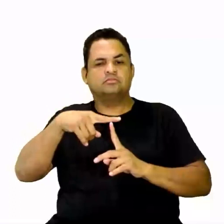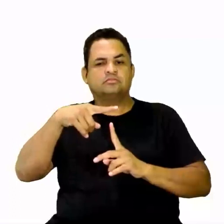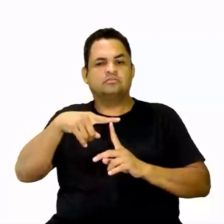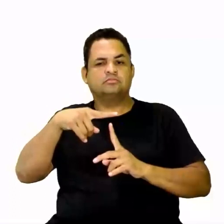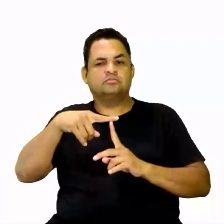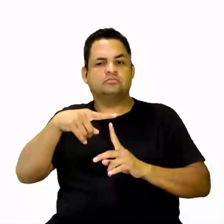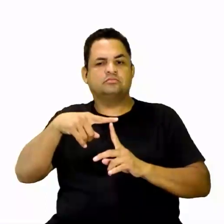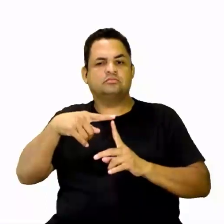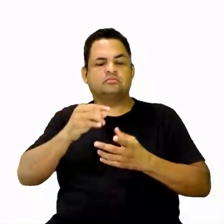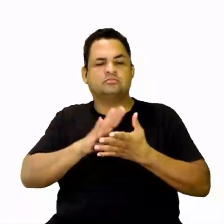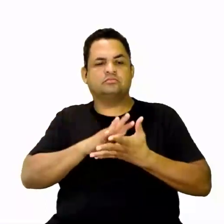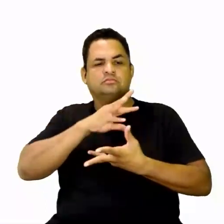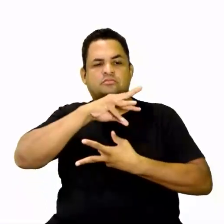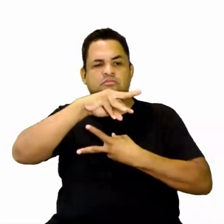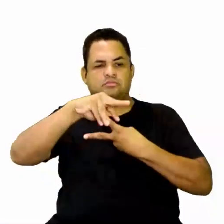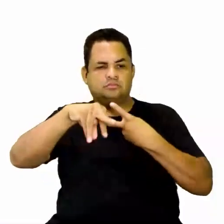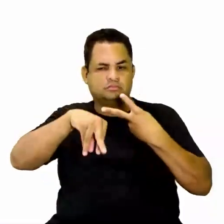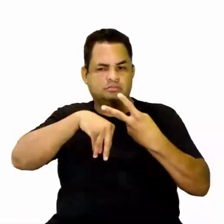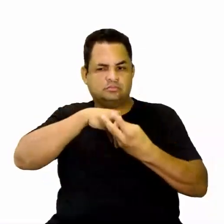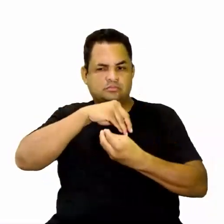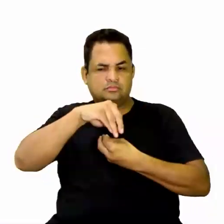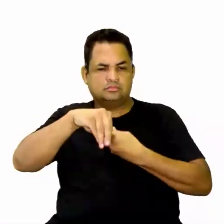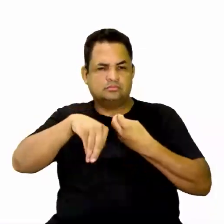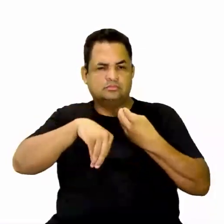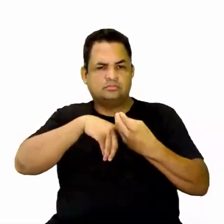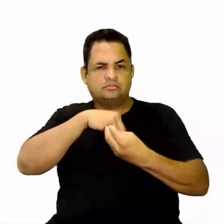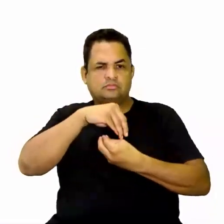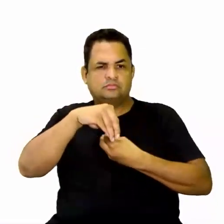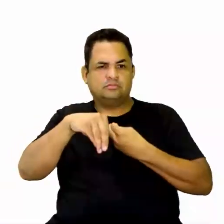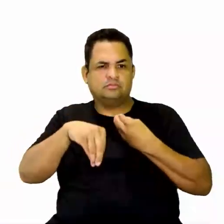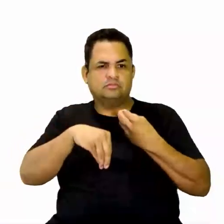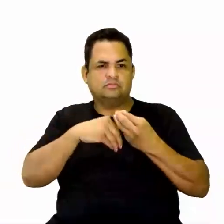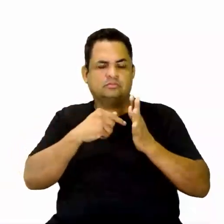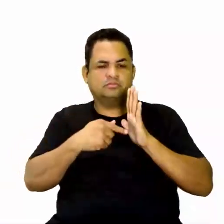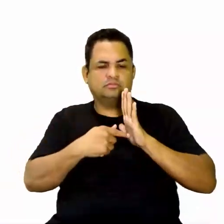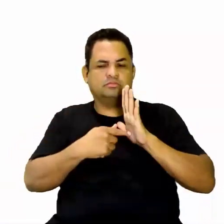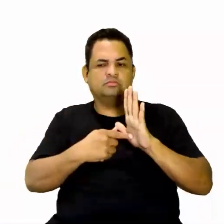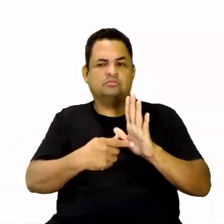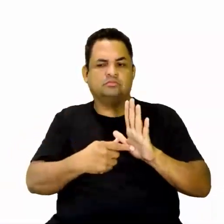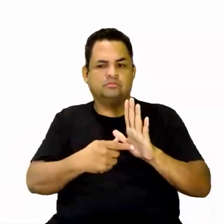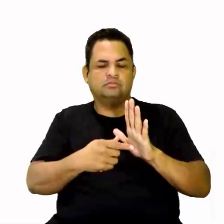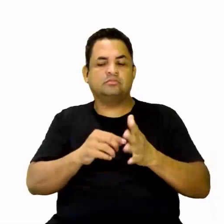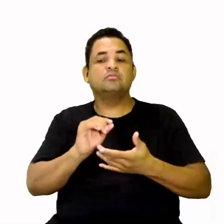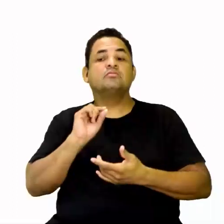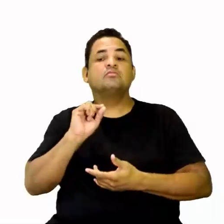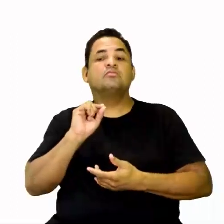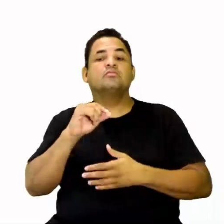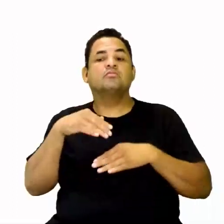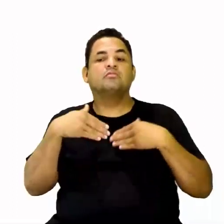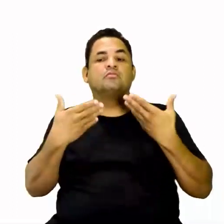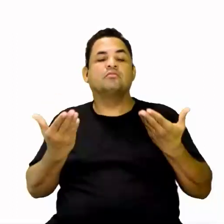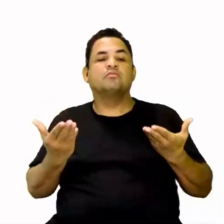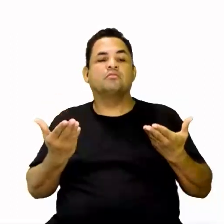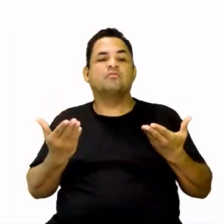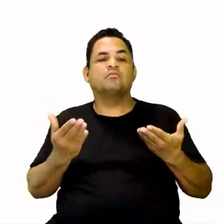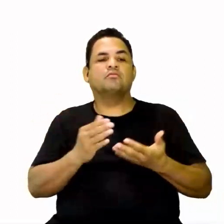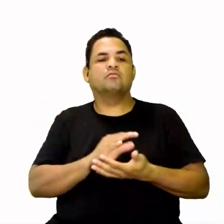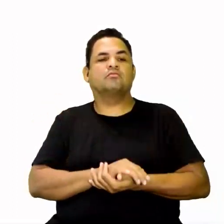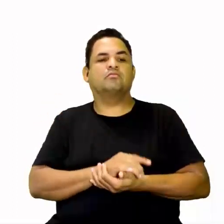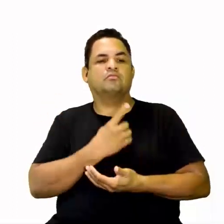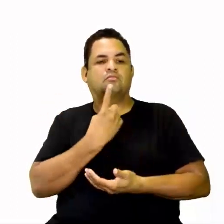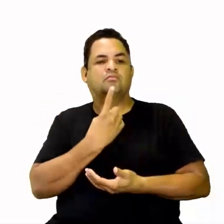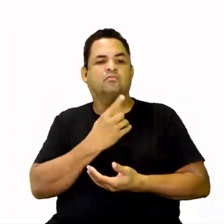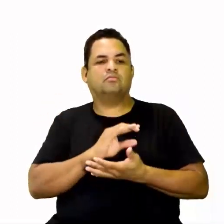com os tipos de misturas representados é: letra A, 1